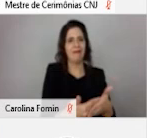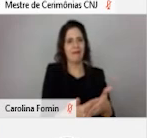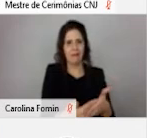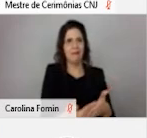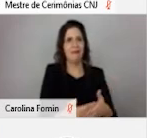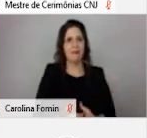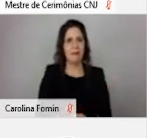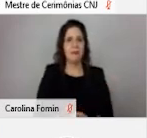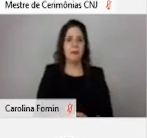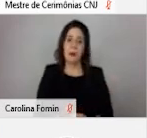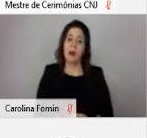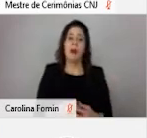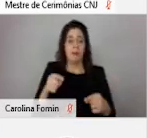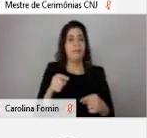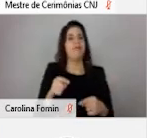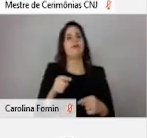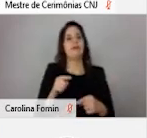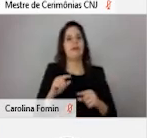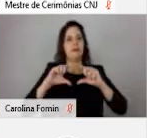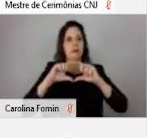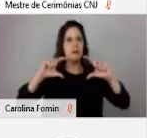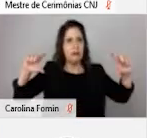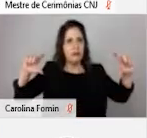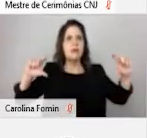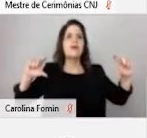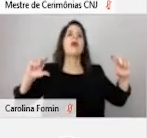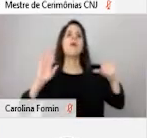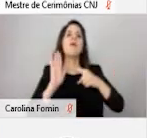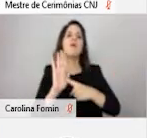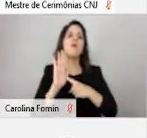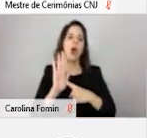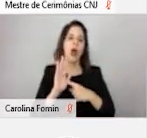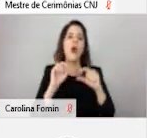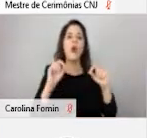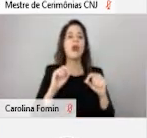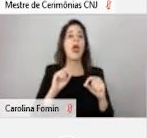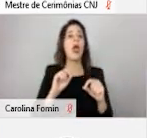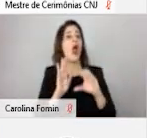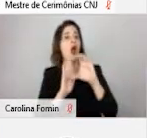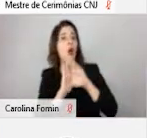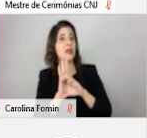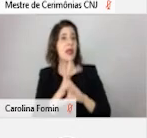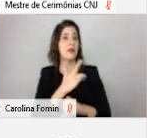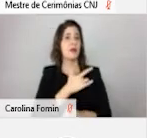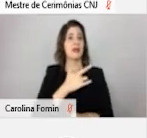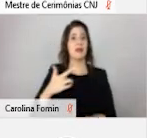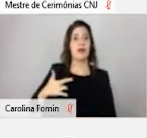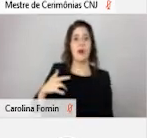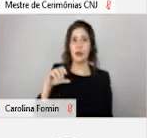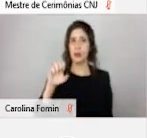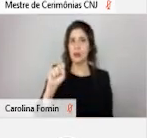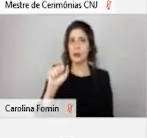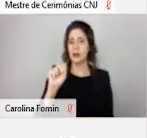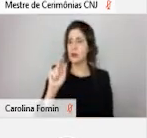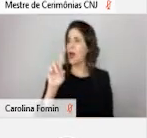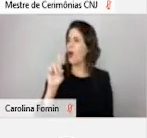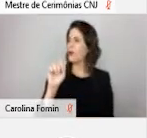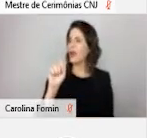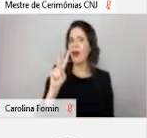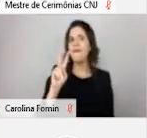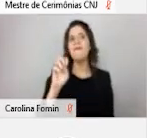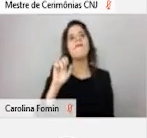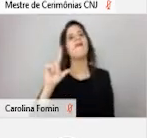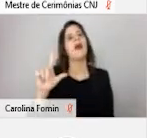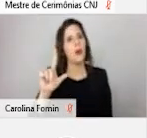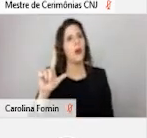gráfico é um gráfico bem clássico, dizendo o que é o conceito de saúde, ou saudável, né? Na verdade, a gente tem um ponto neutro